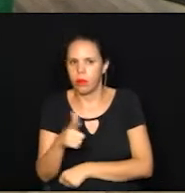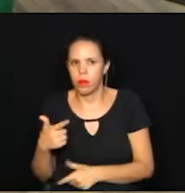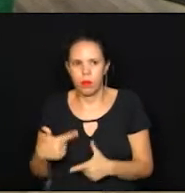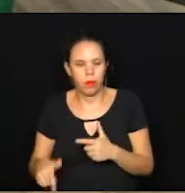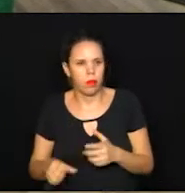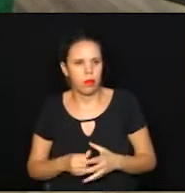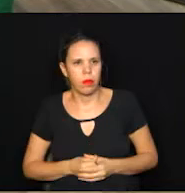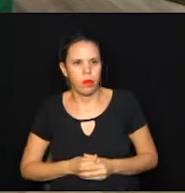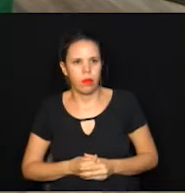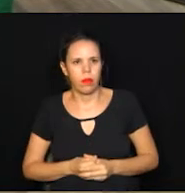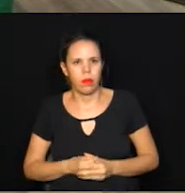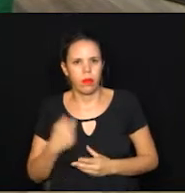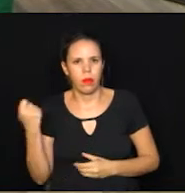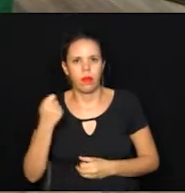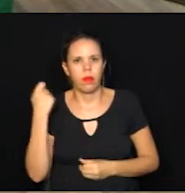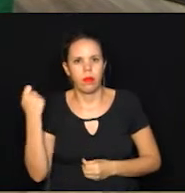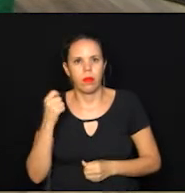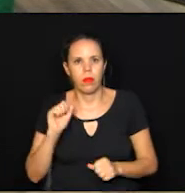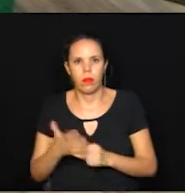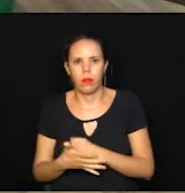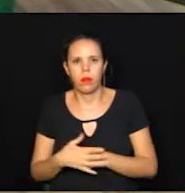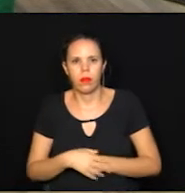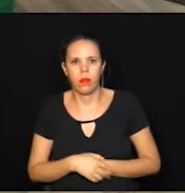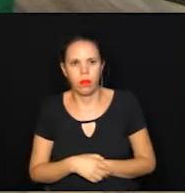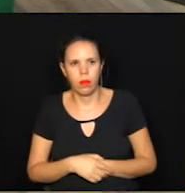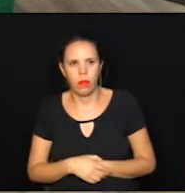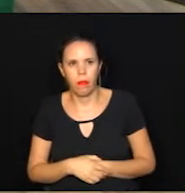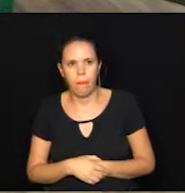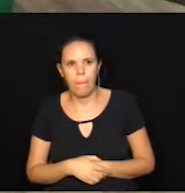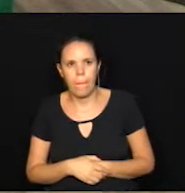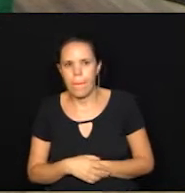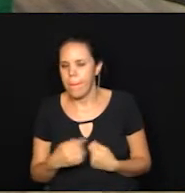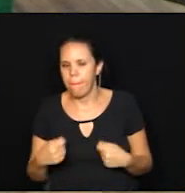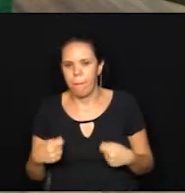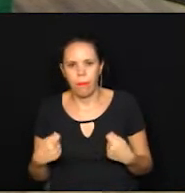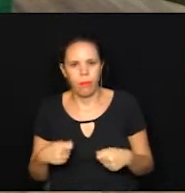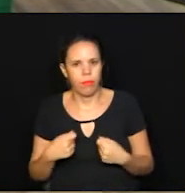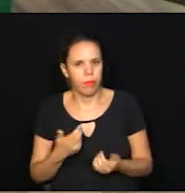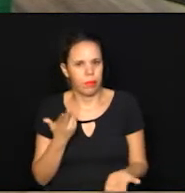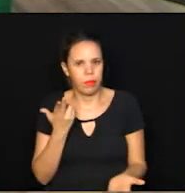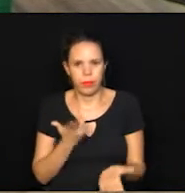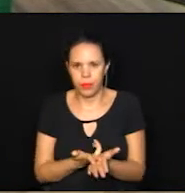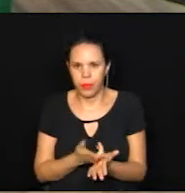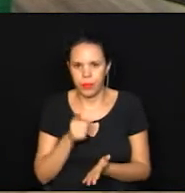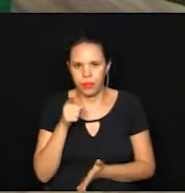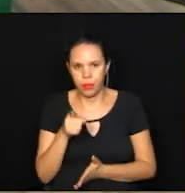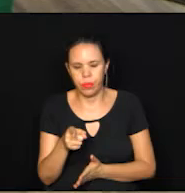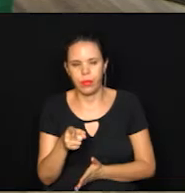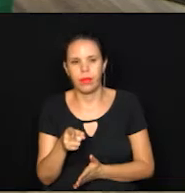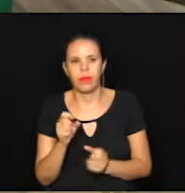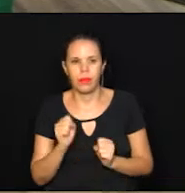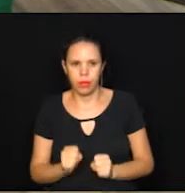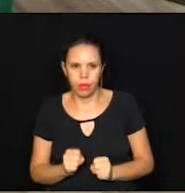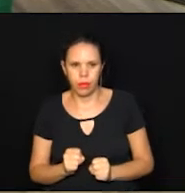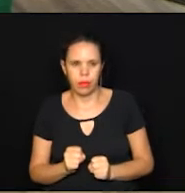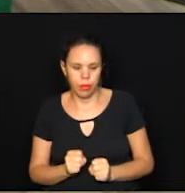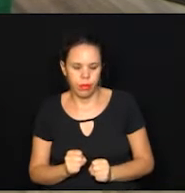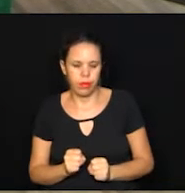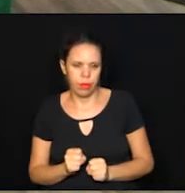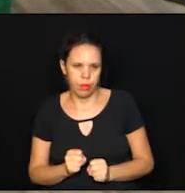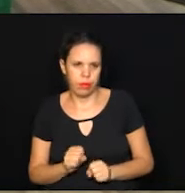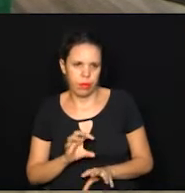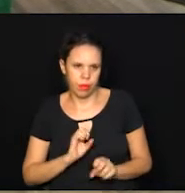forma mais grave da Covid-19 e não precisar ser internado, mas você ainda pode ficar com